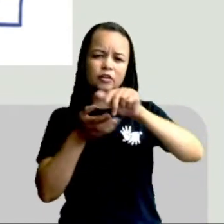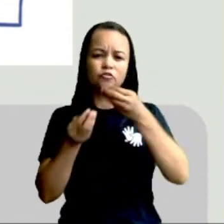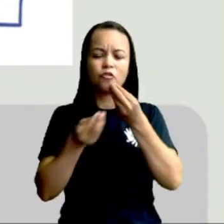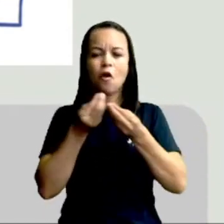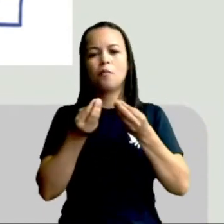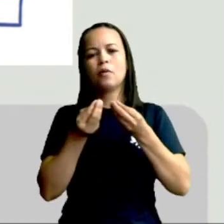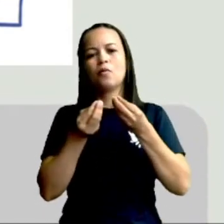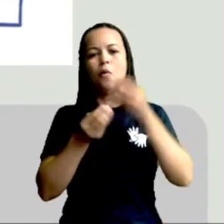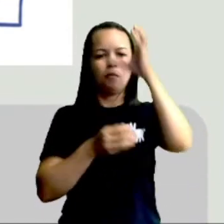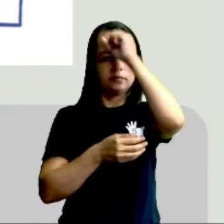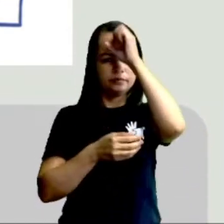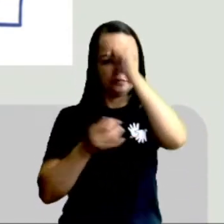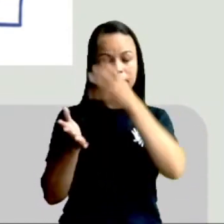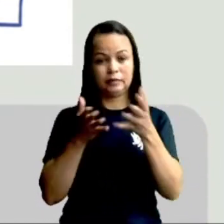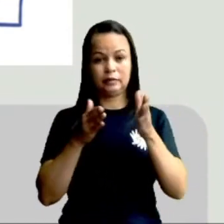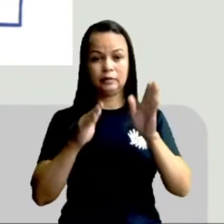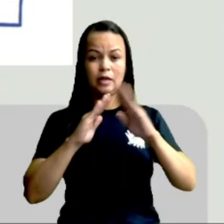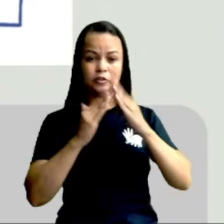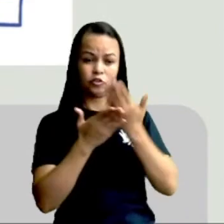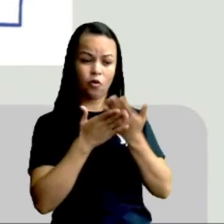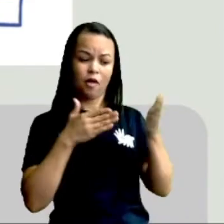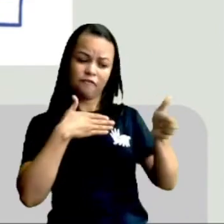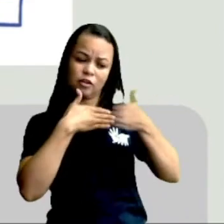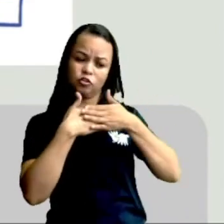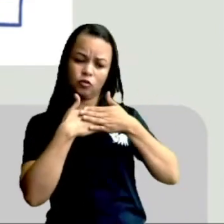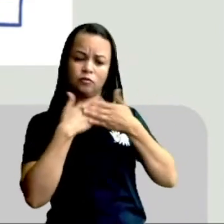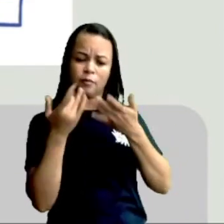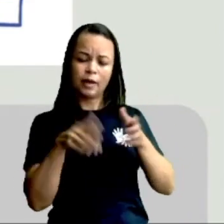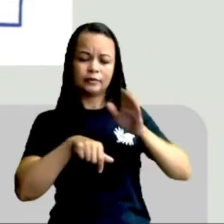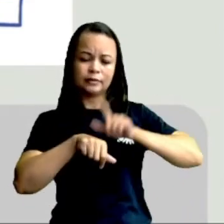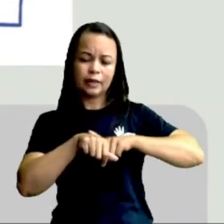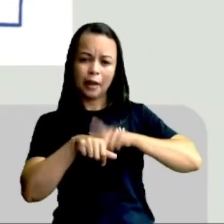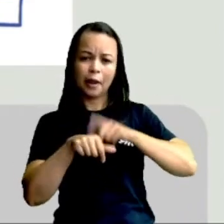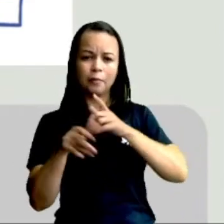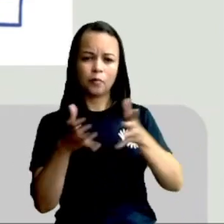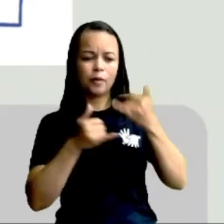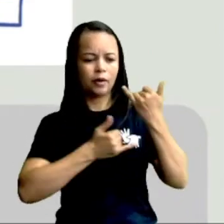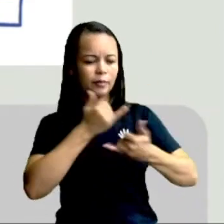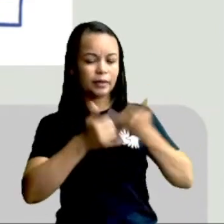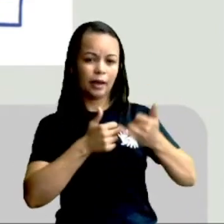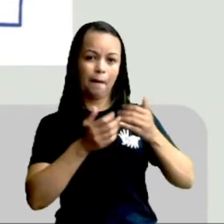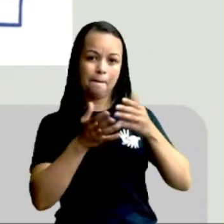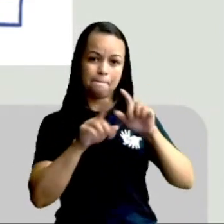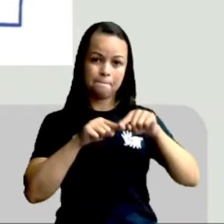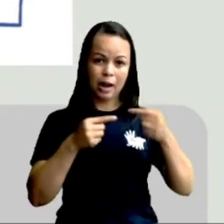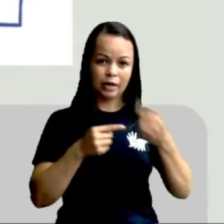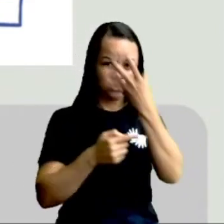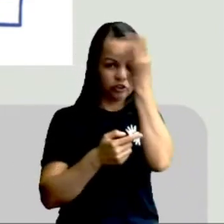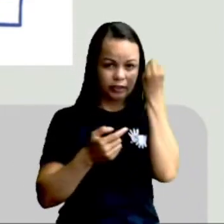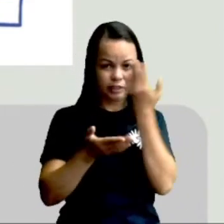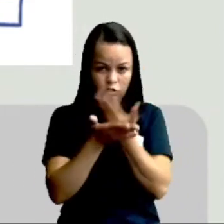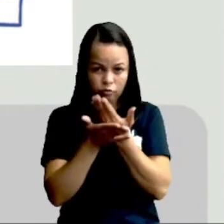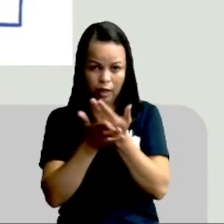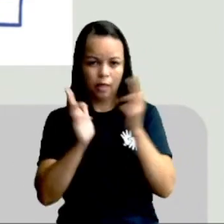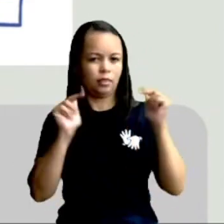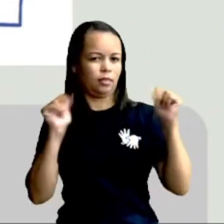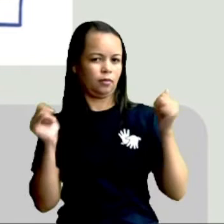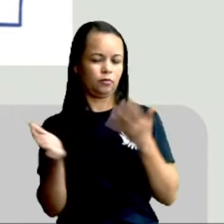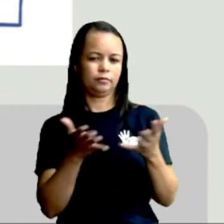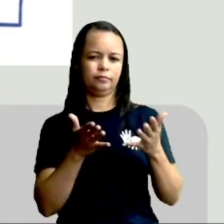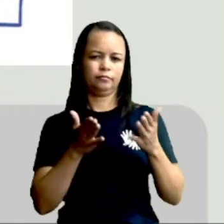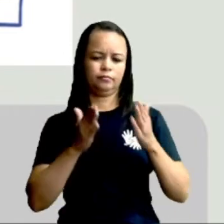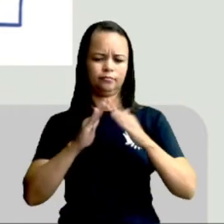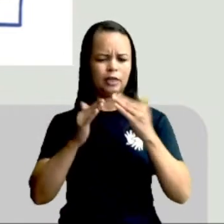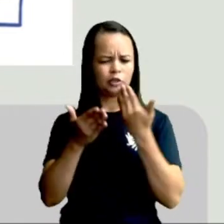escola fechou, fiquei com mais tempo para brincar, mas não me esqueci de estudar. Quando a minha escola